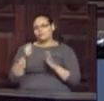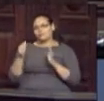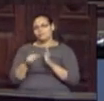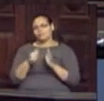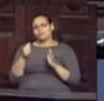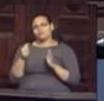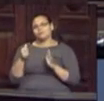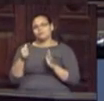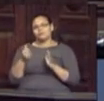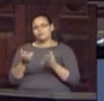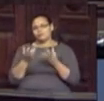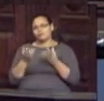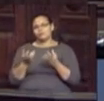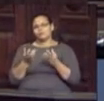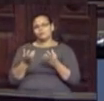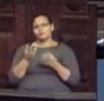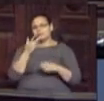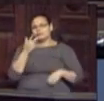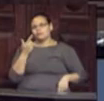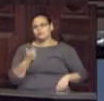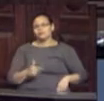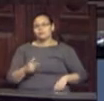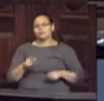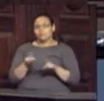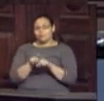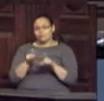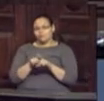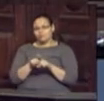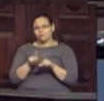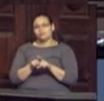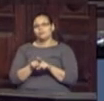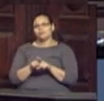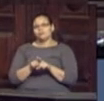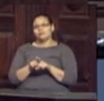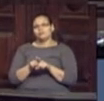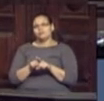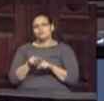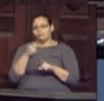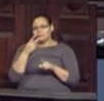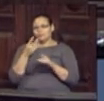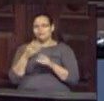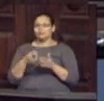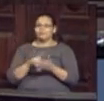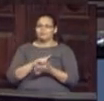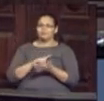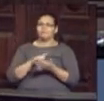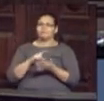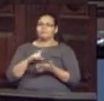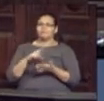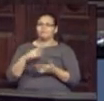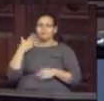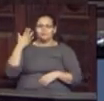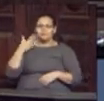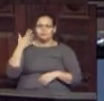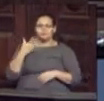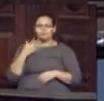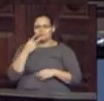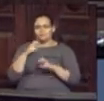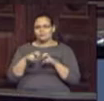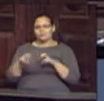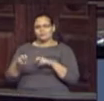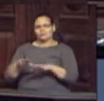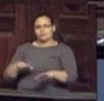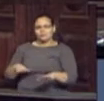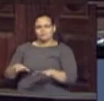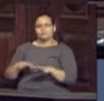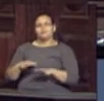Primeiro, quero também mencionar, na linha do que já venho desenvolvendo no plenário, já falei sobre